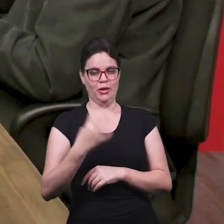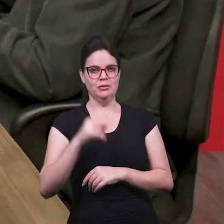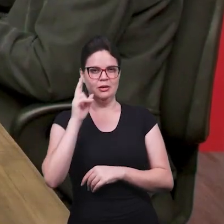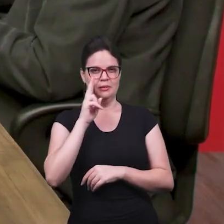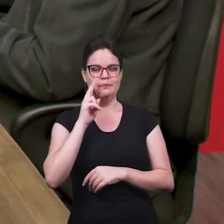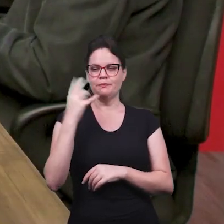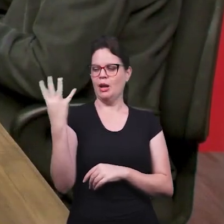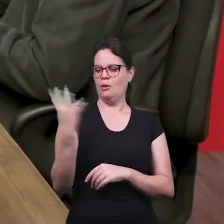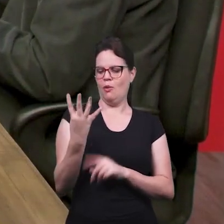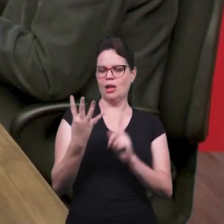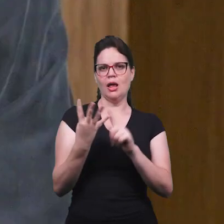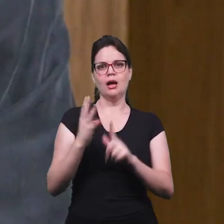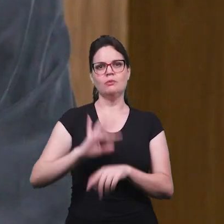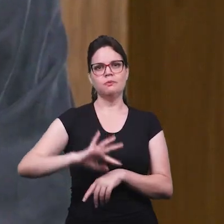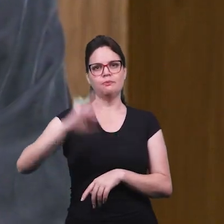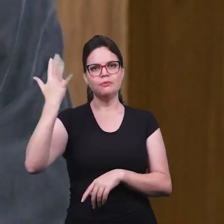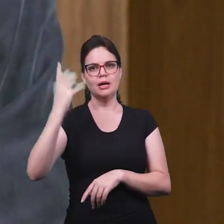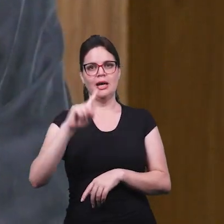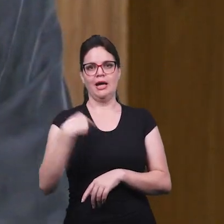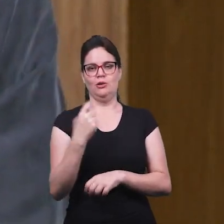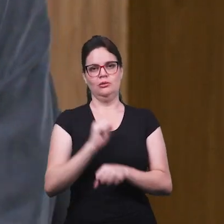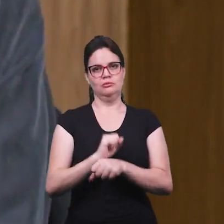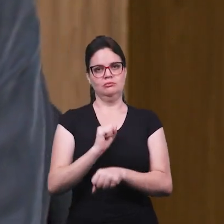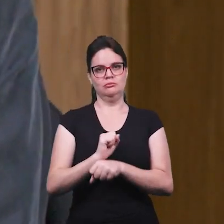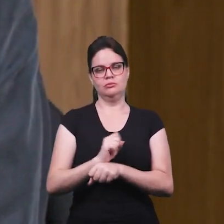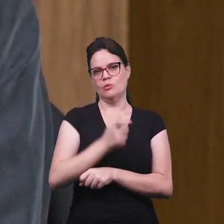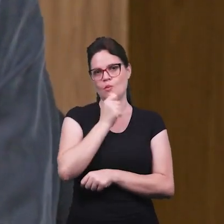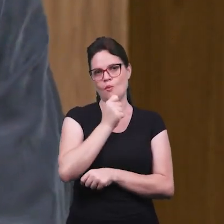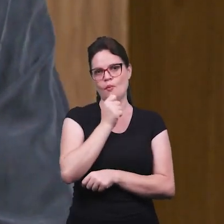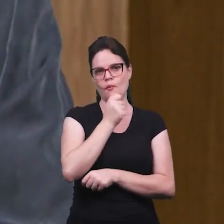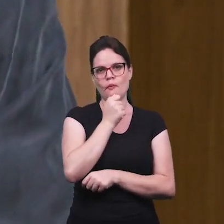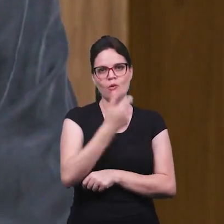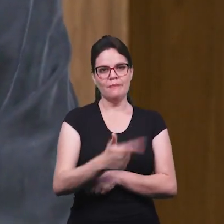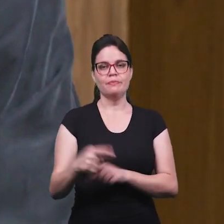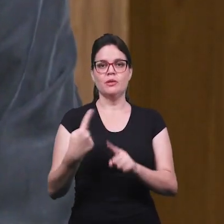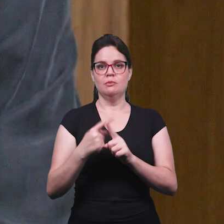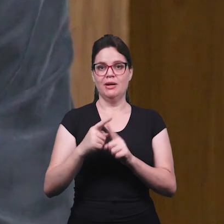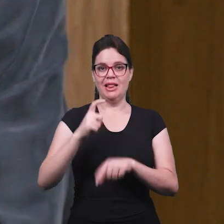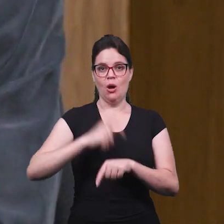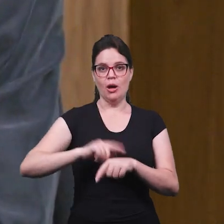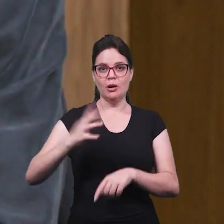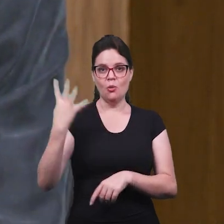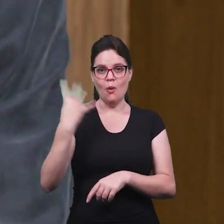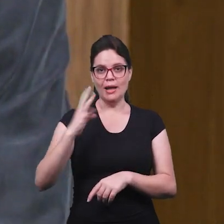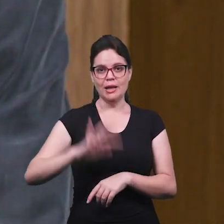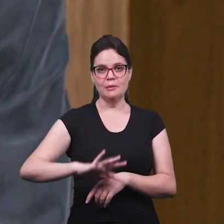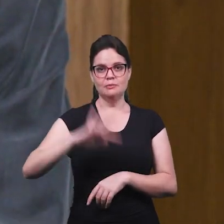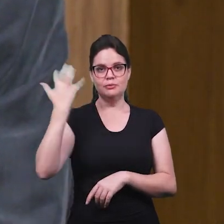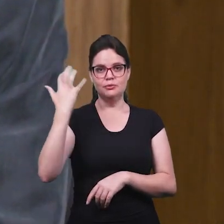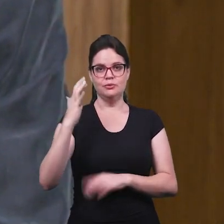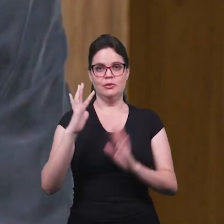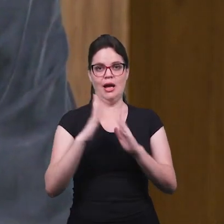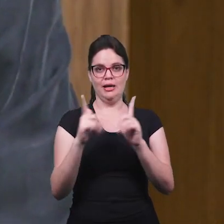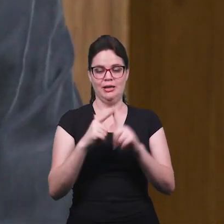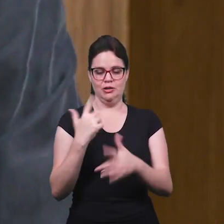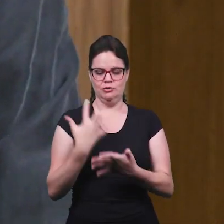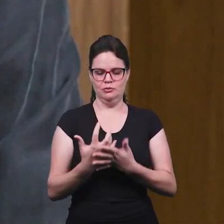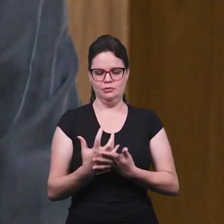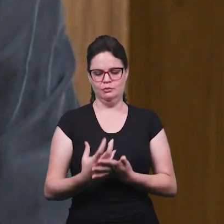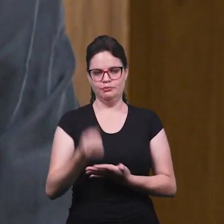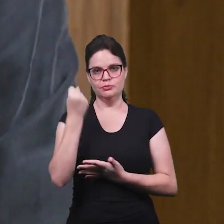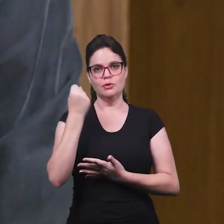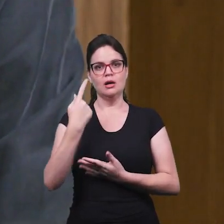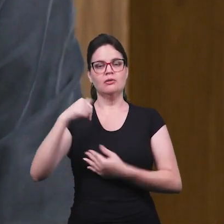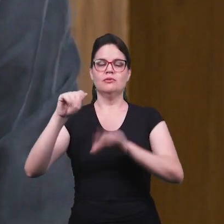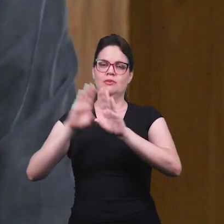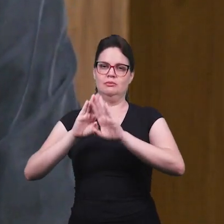igreja espera, onde o arrebatamento vai acontecer, a igreja vai subir para as festas, que são